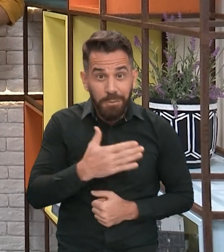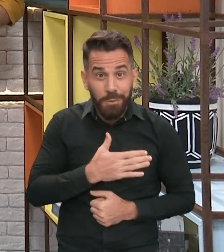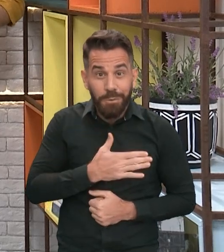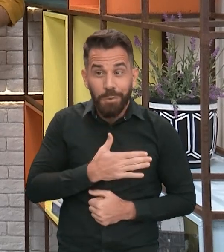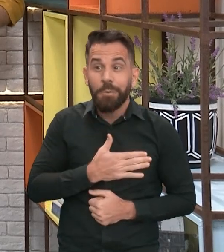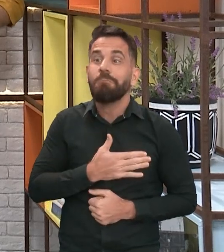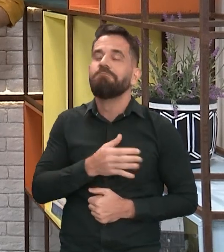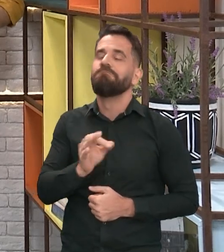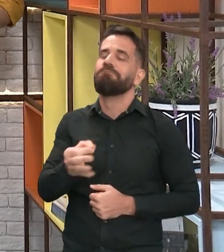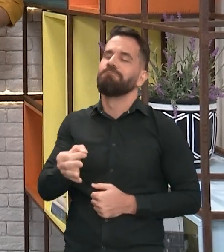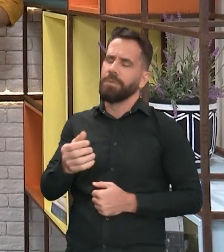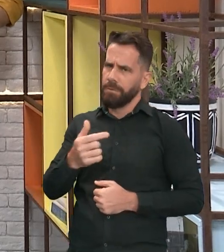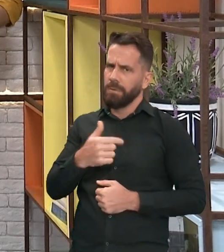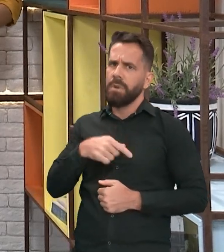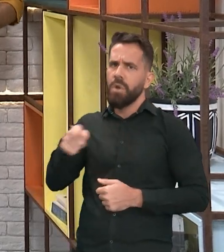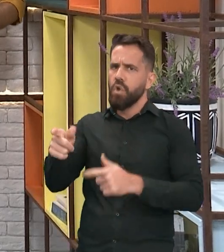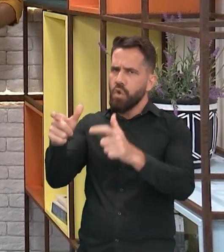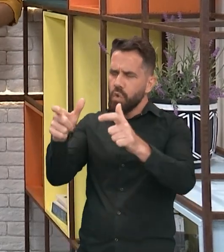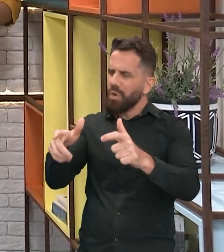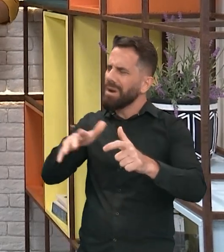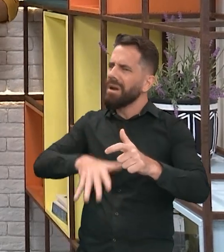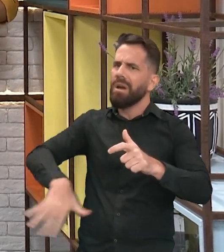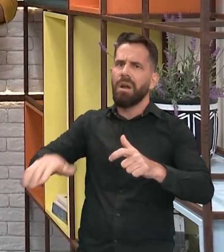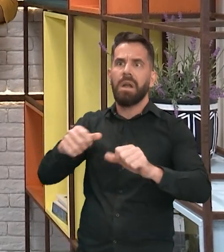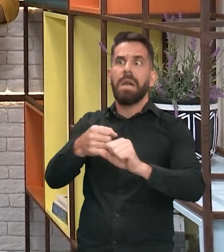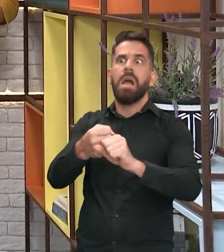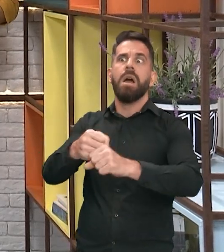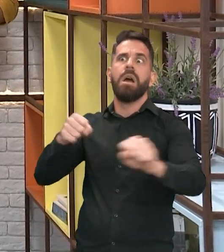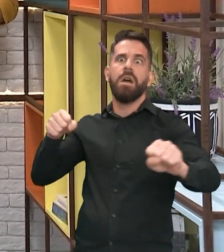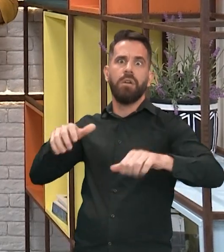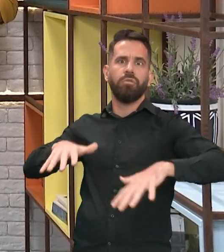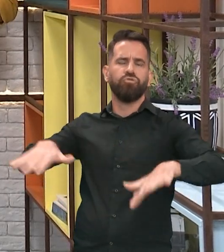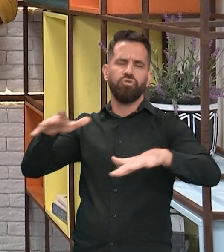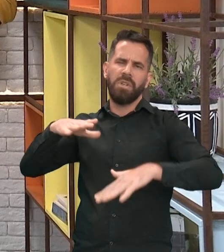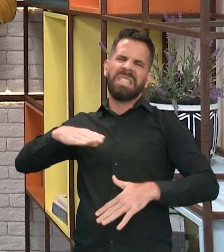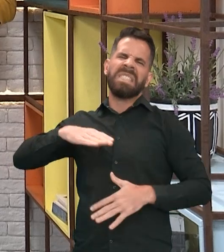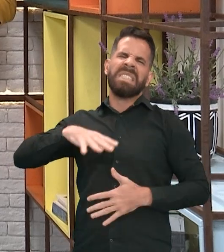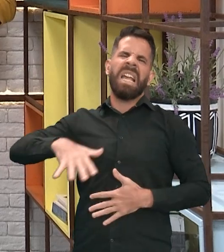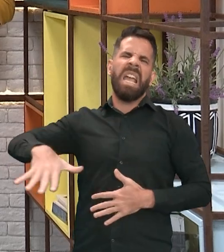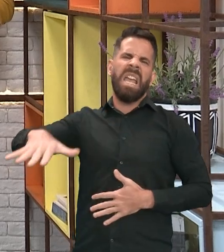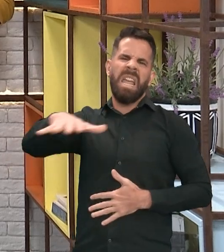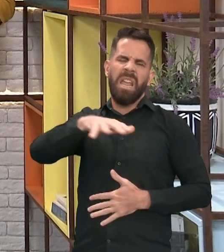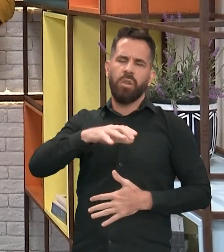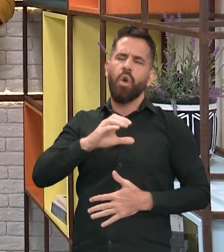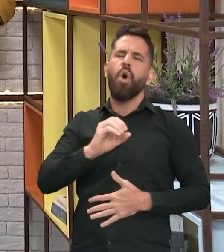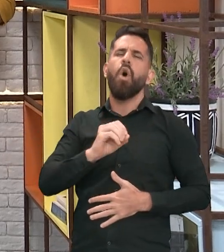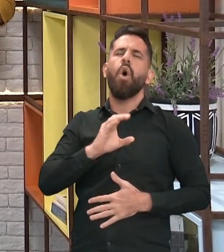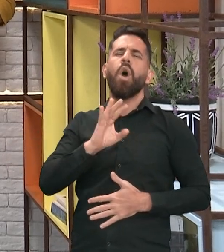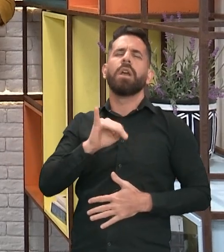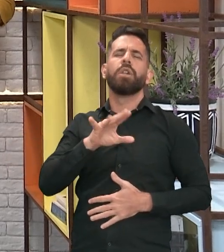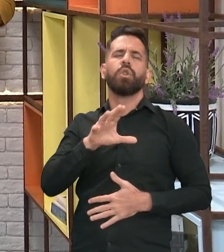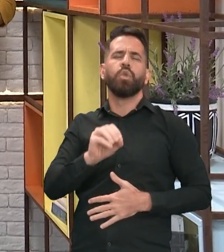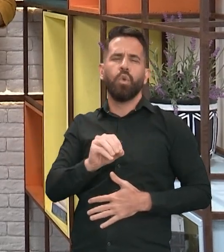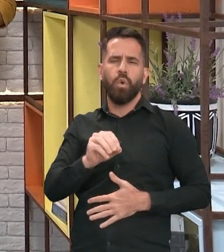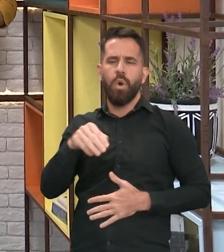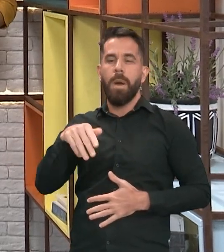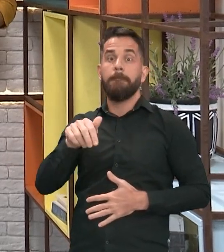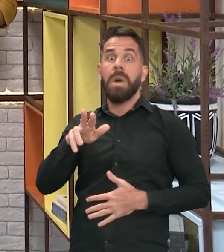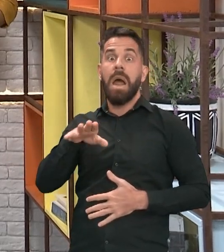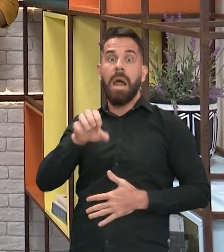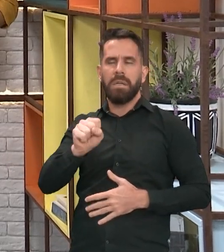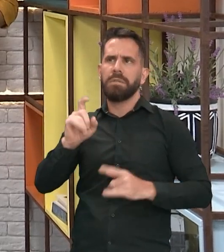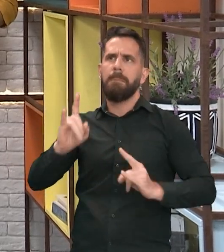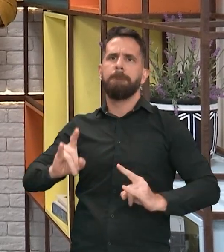interessante. E olha, o espaço lá, pessoal, é bem amplo. Fica ali no setor central, para quem não sabe onde fica o Octo Marx, no mesmo prédio do Parthenon